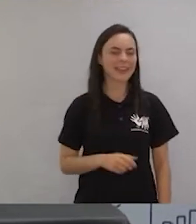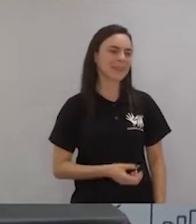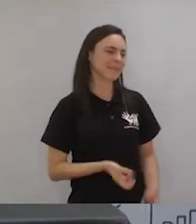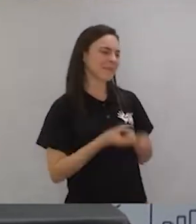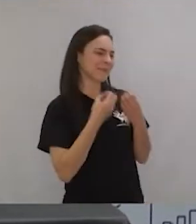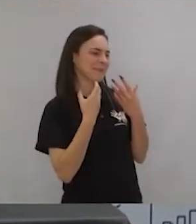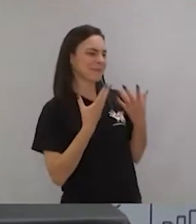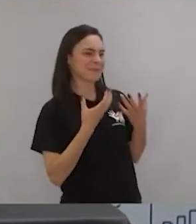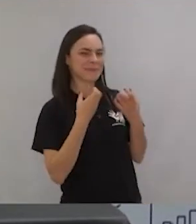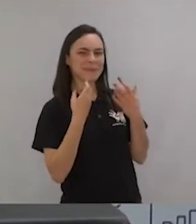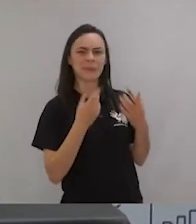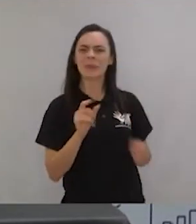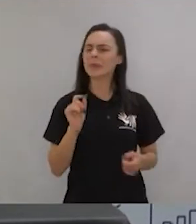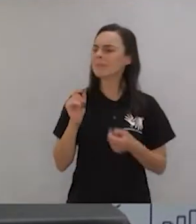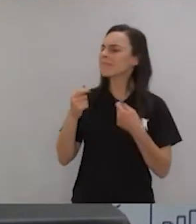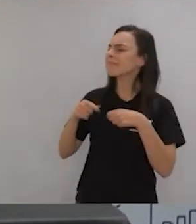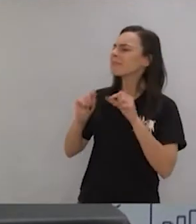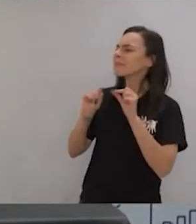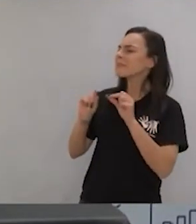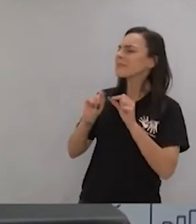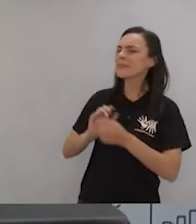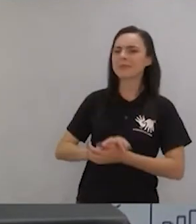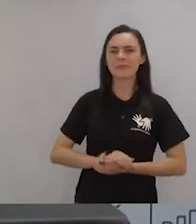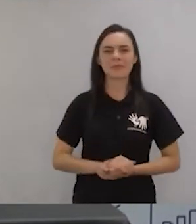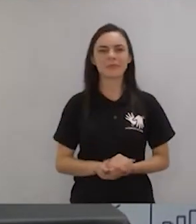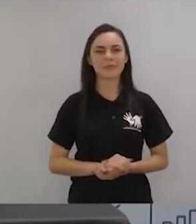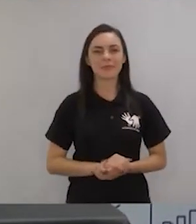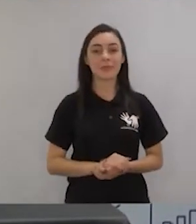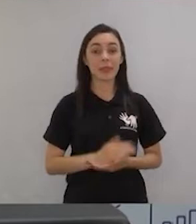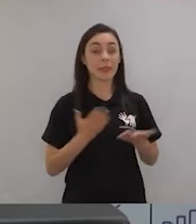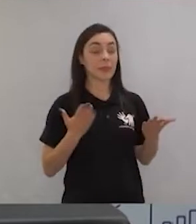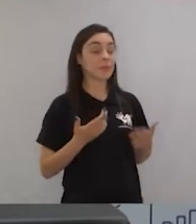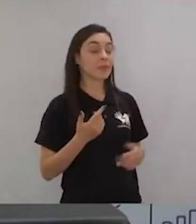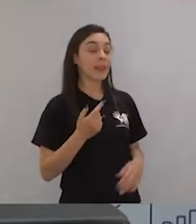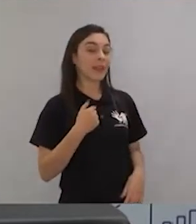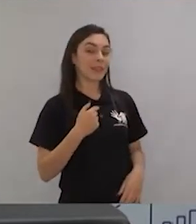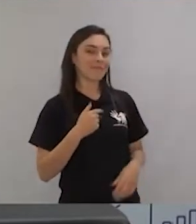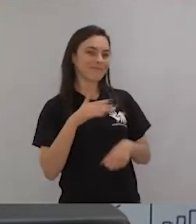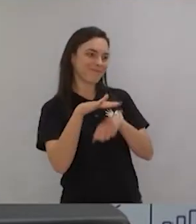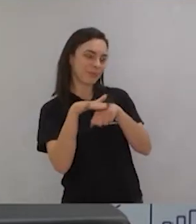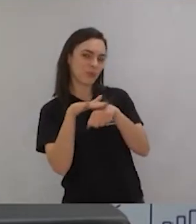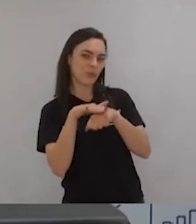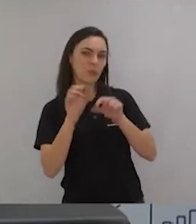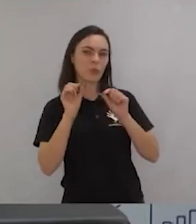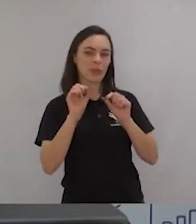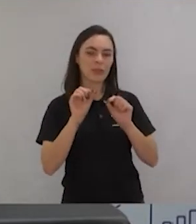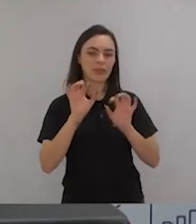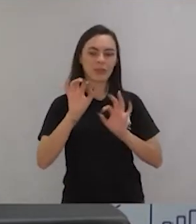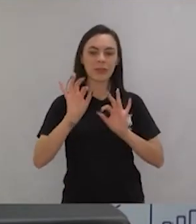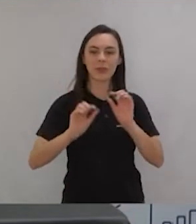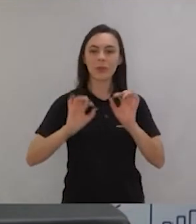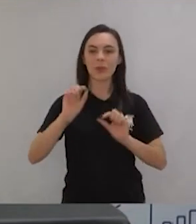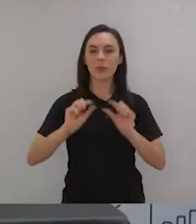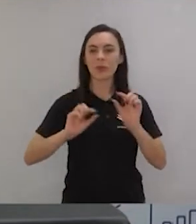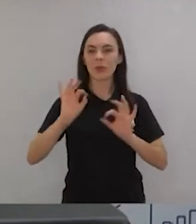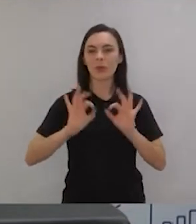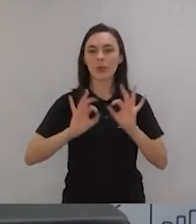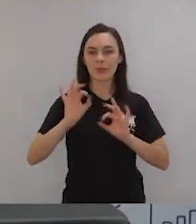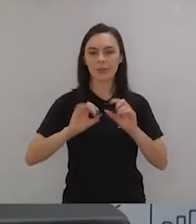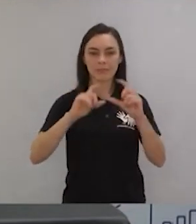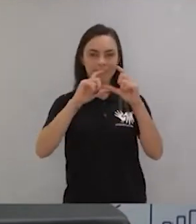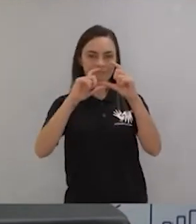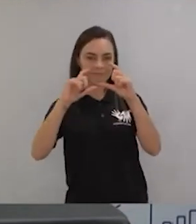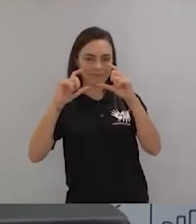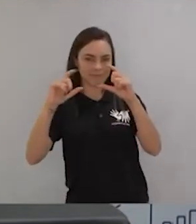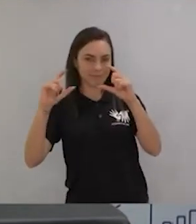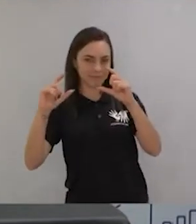que bom. É, e o que você precisa, prof? Então, professora Jaque, eu prometi para eles que nós íamos montar uma quadrinha.